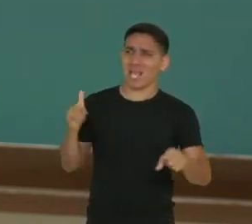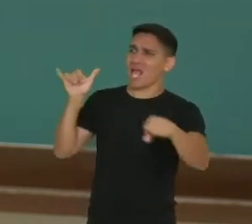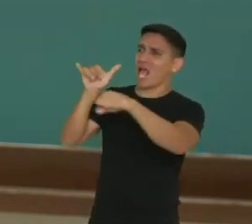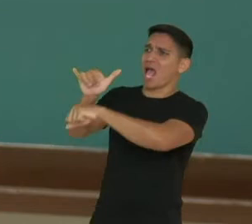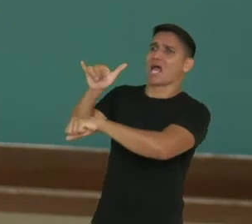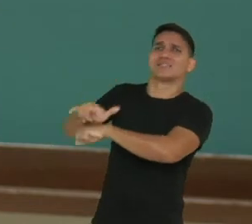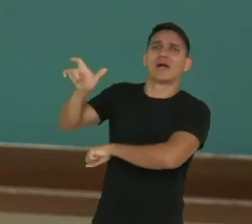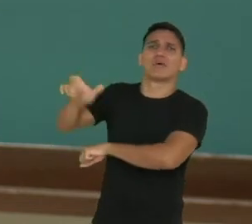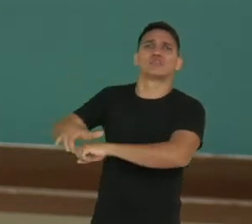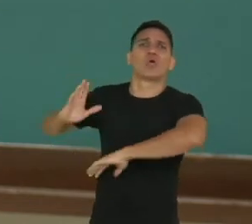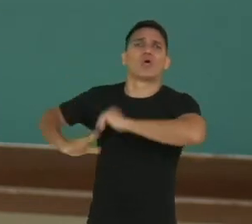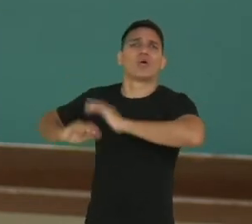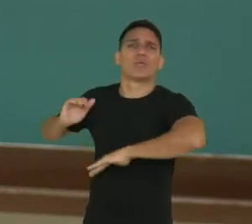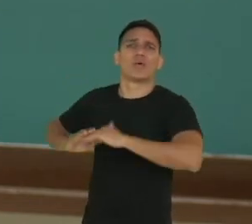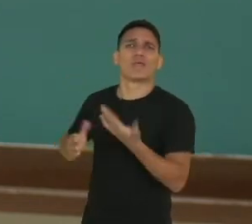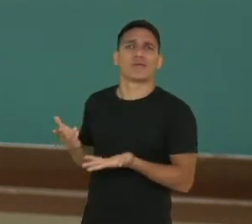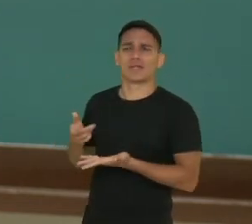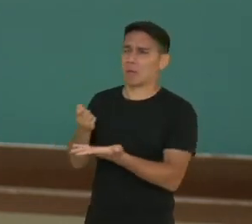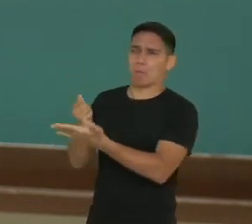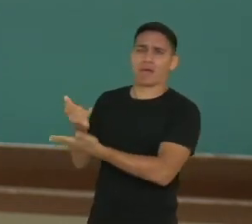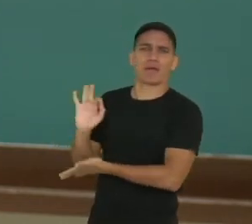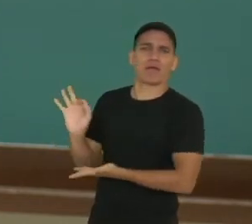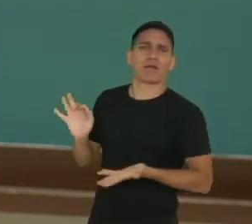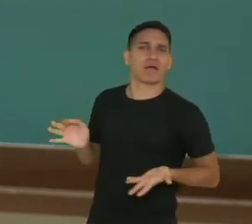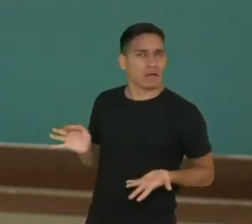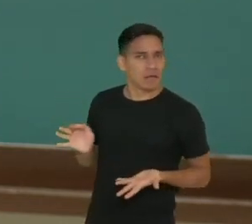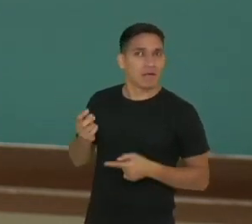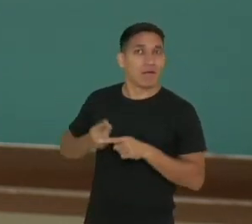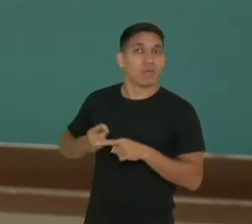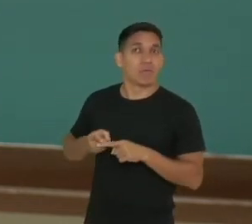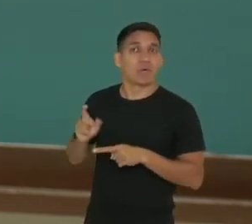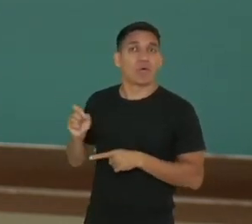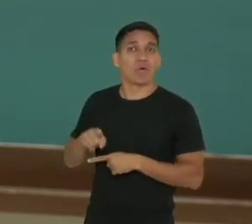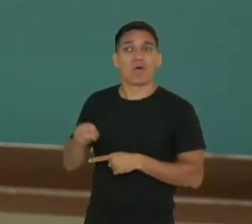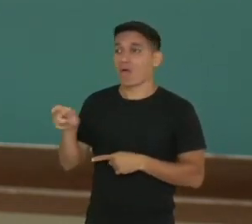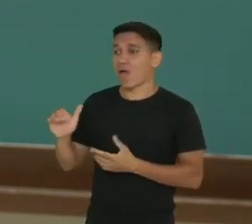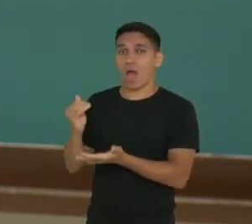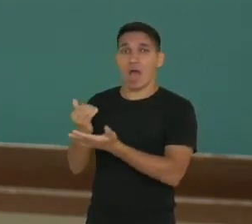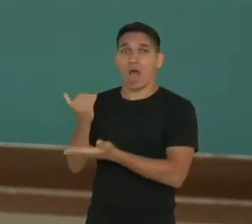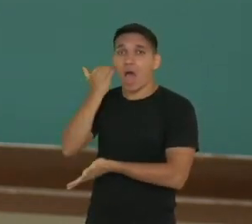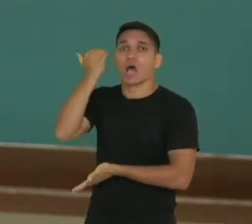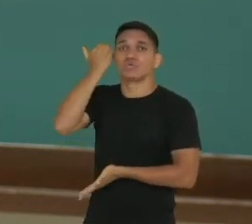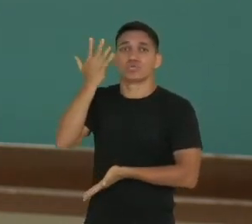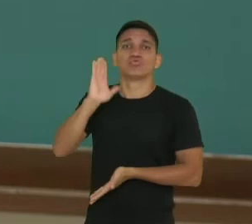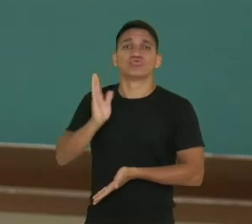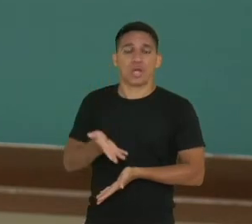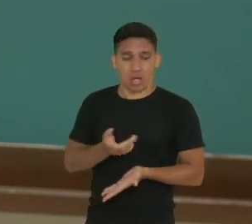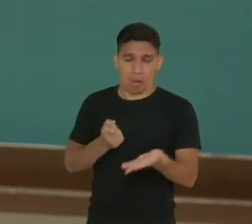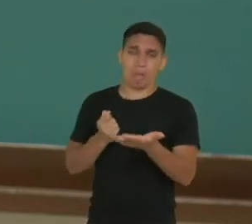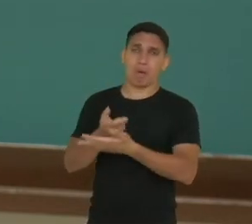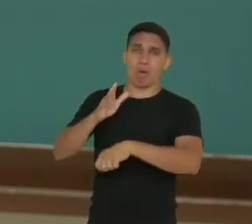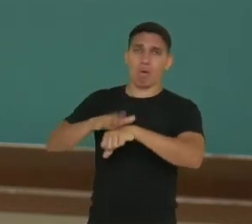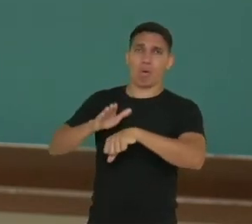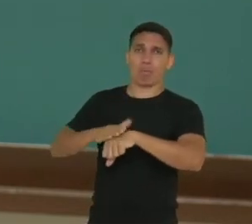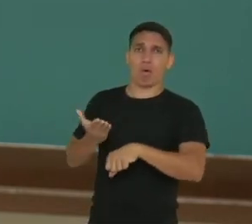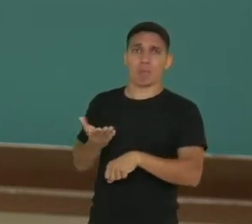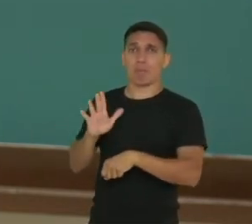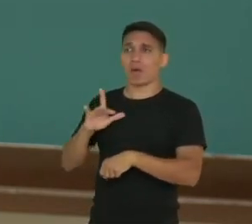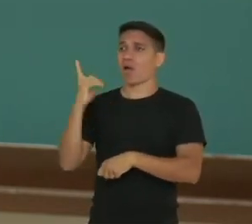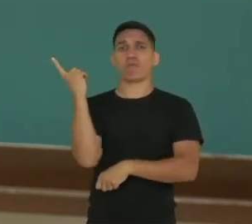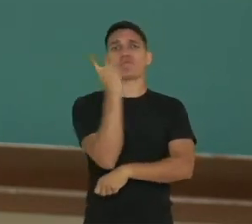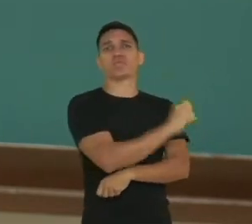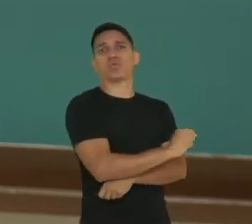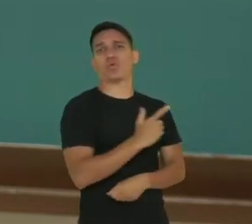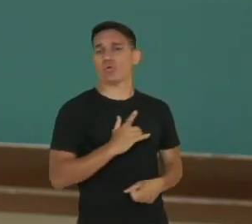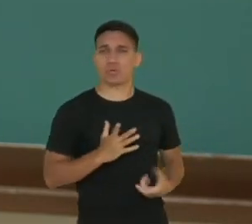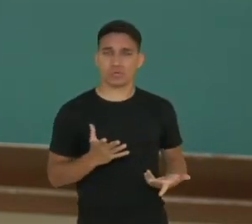No barbeiro ali, deixar sem pagar, porque o adulto pagou o dele e foi embora, né? No máximo ele